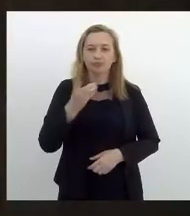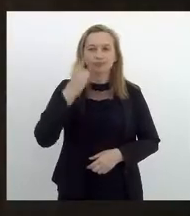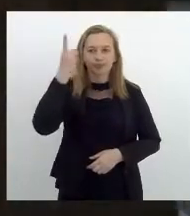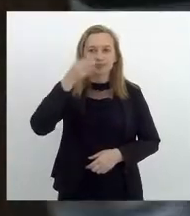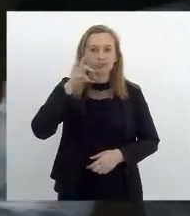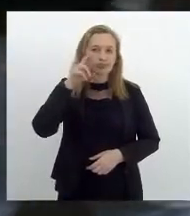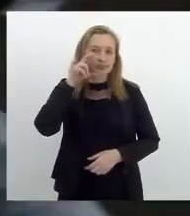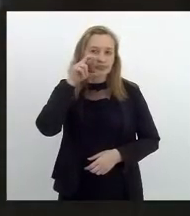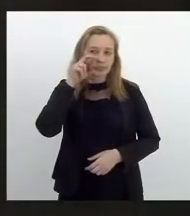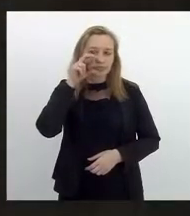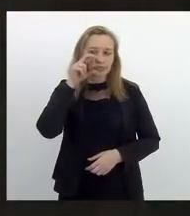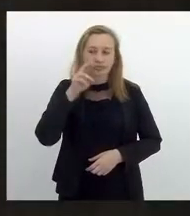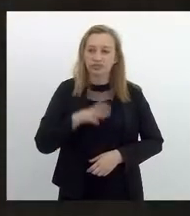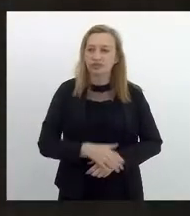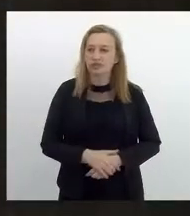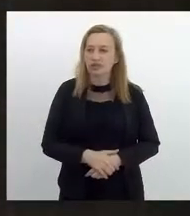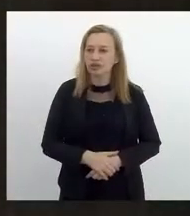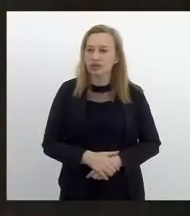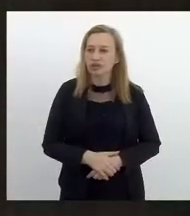Rosenberg Reis,